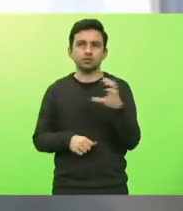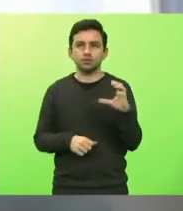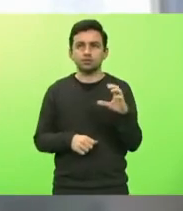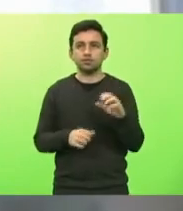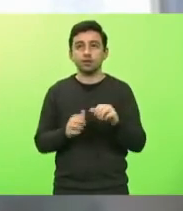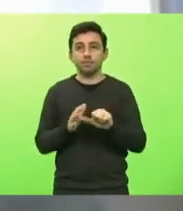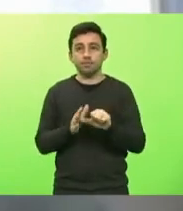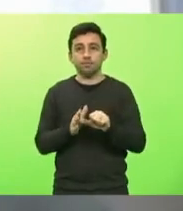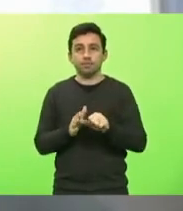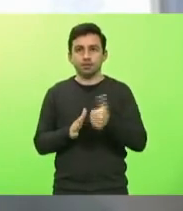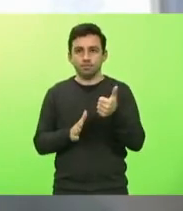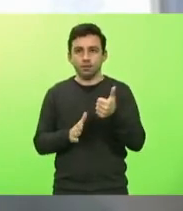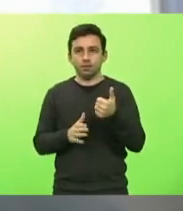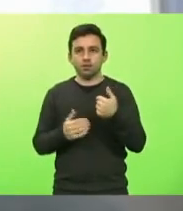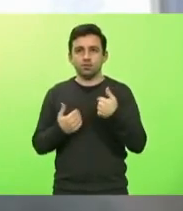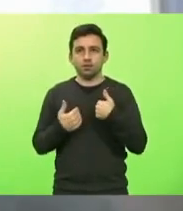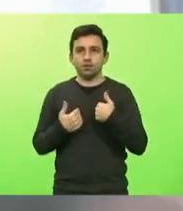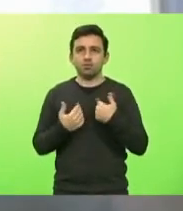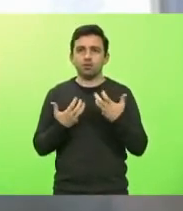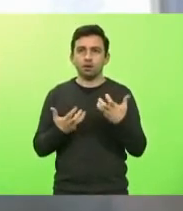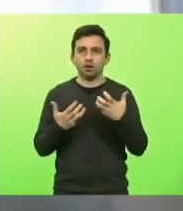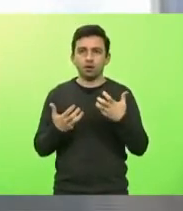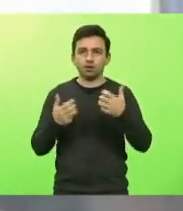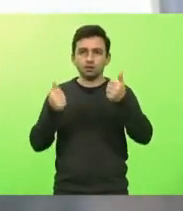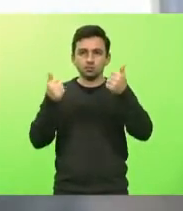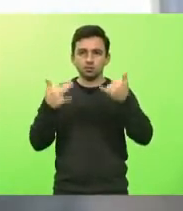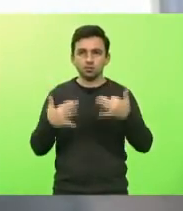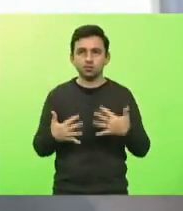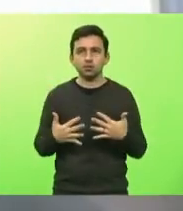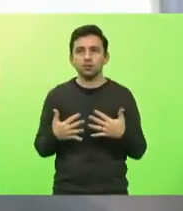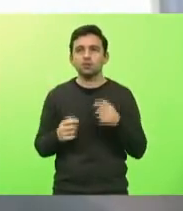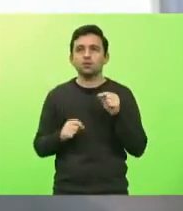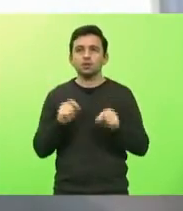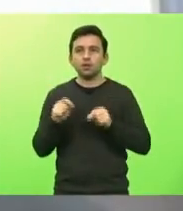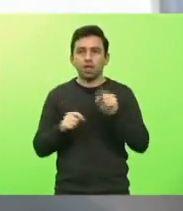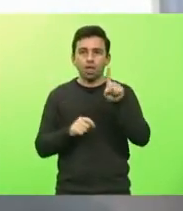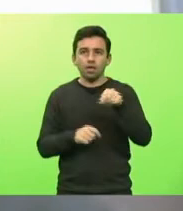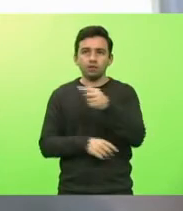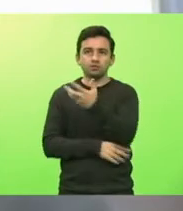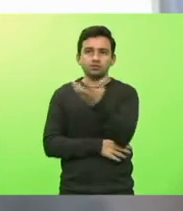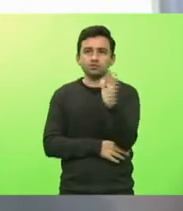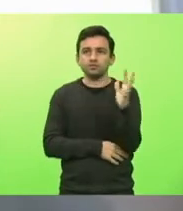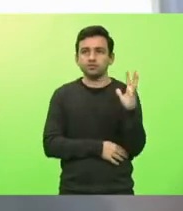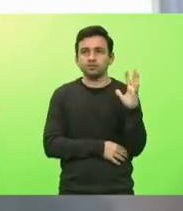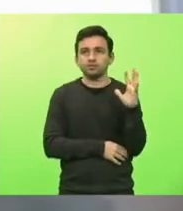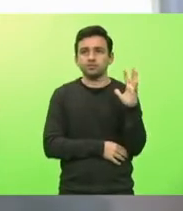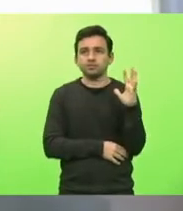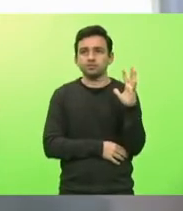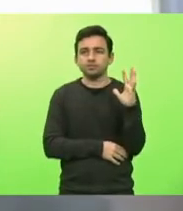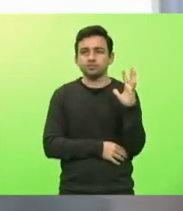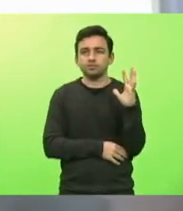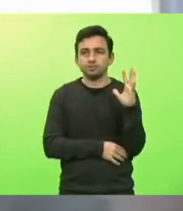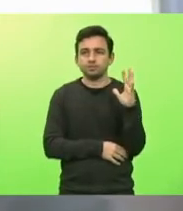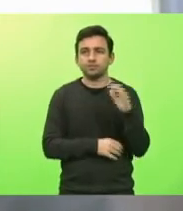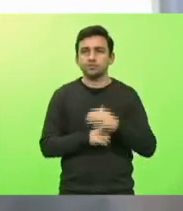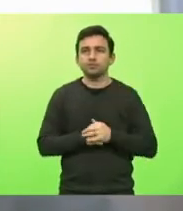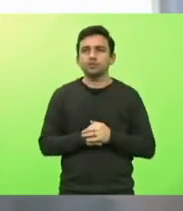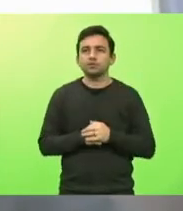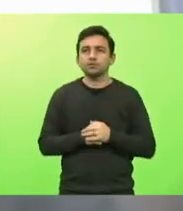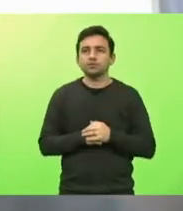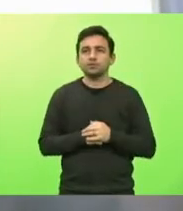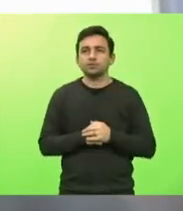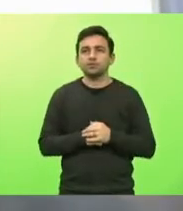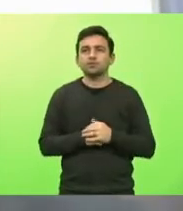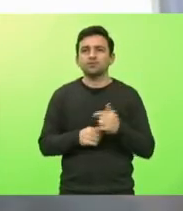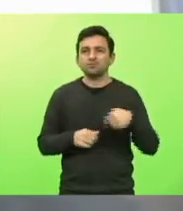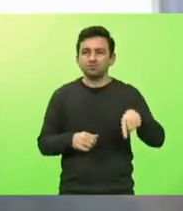ponto que quero levantar aqui diz respeito ao meio ambiente. Apesar de